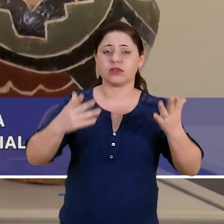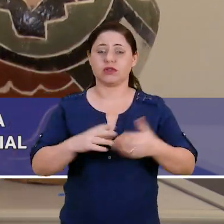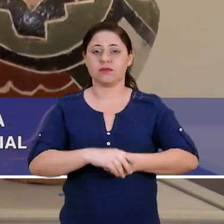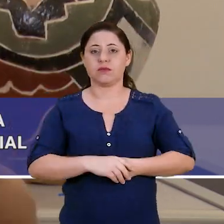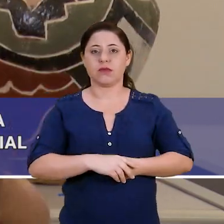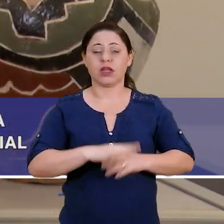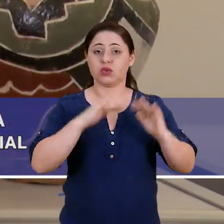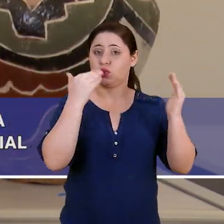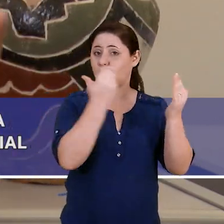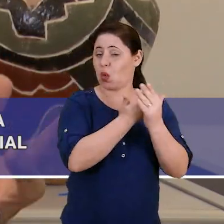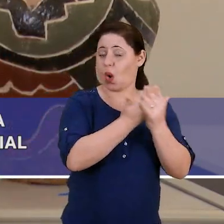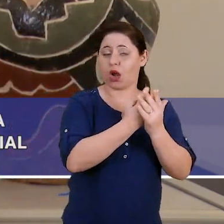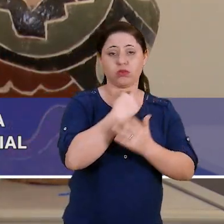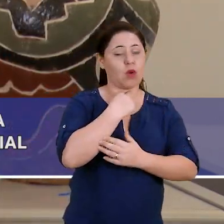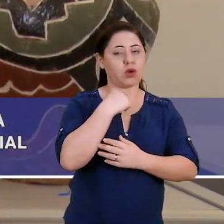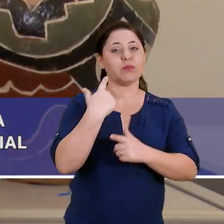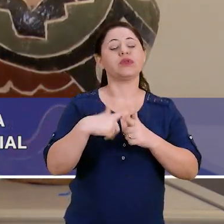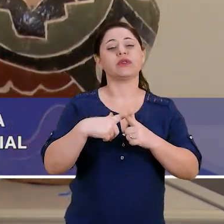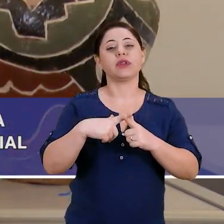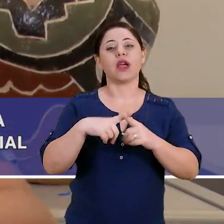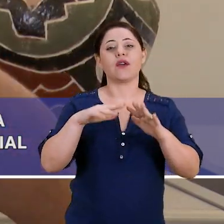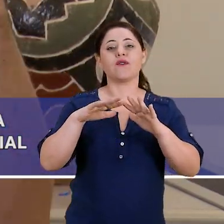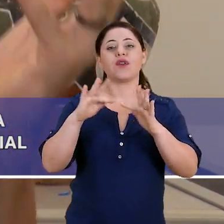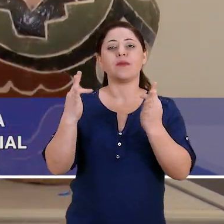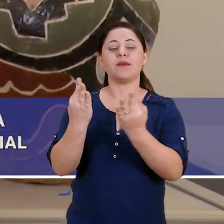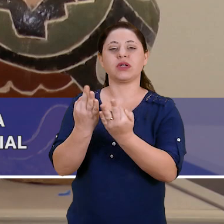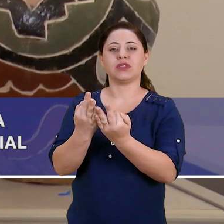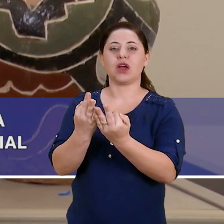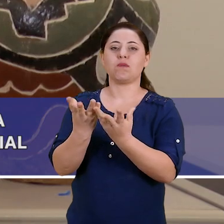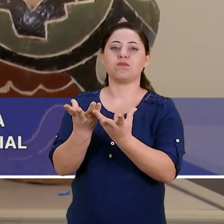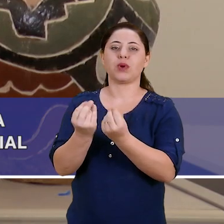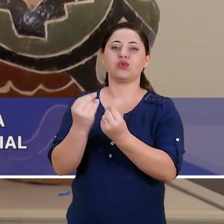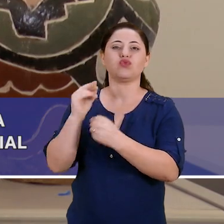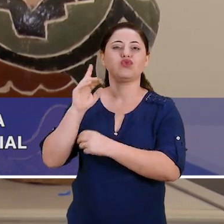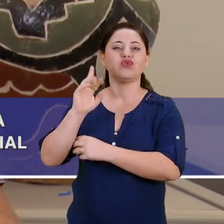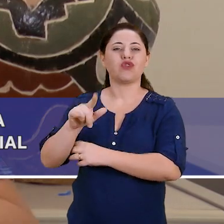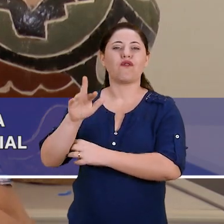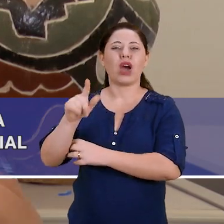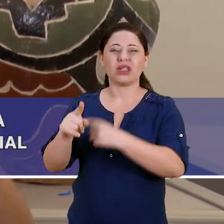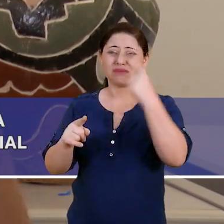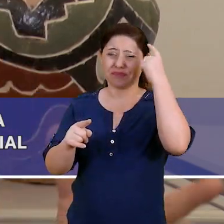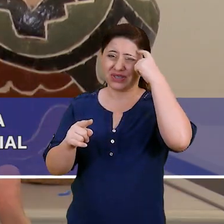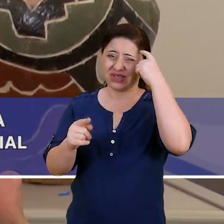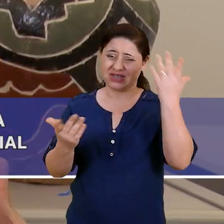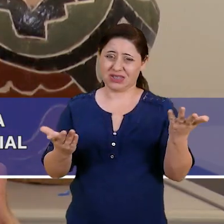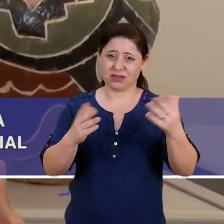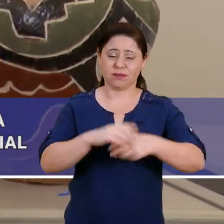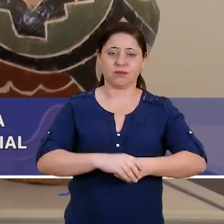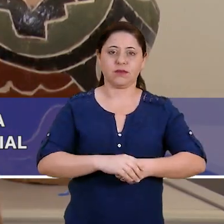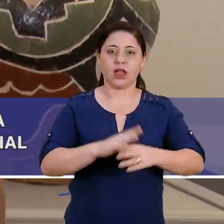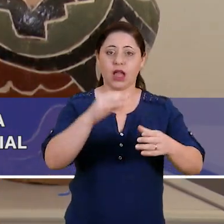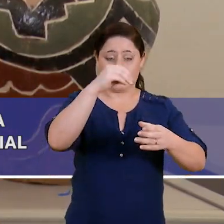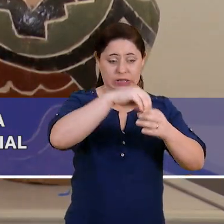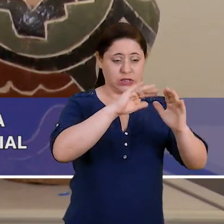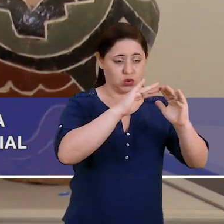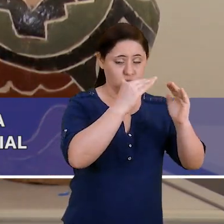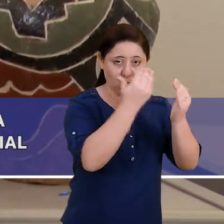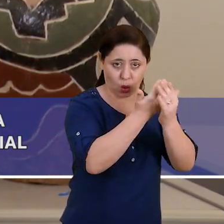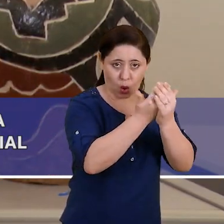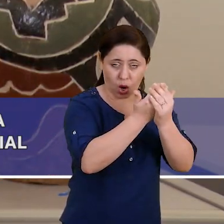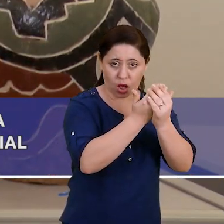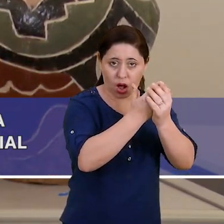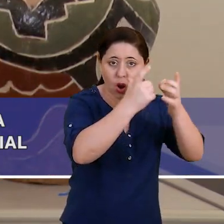sobre aquilo, sobre... A escola não pode, sabe por quê? Porque existem muitas famílias e as famílias pensam muito diferente. Então a